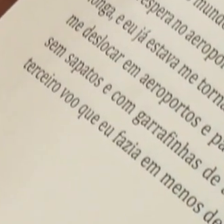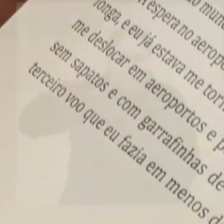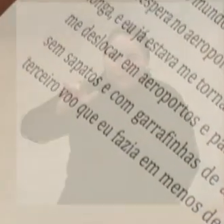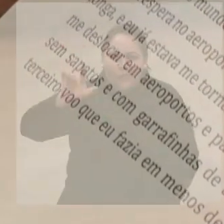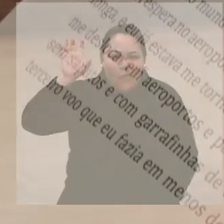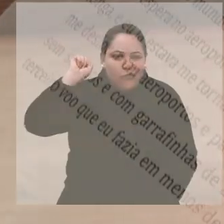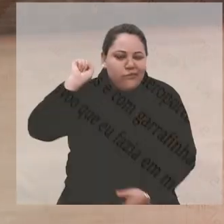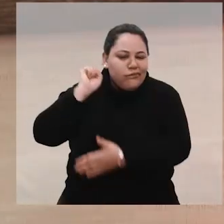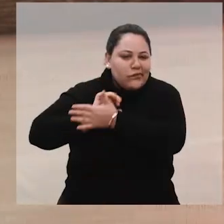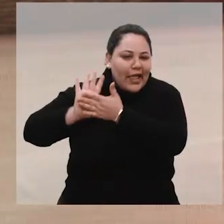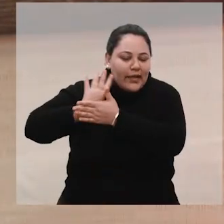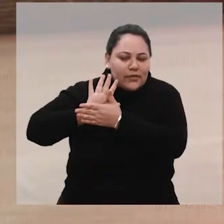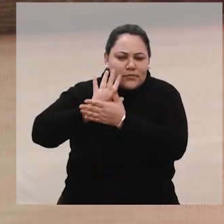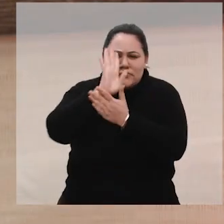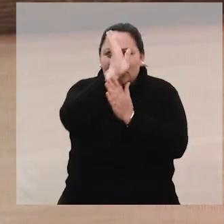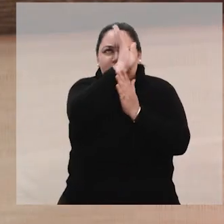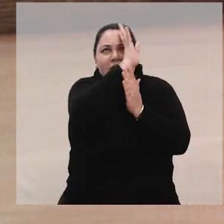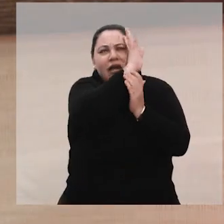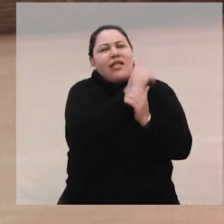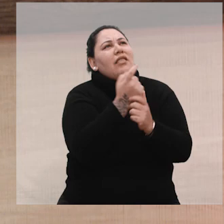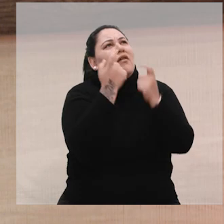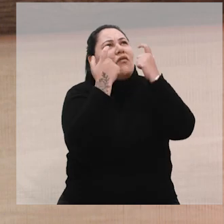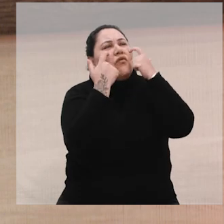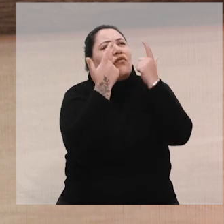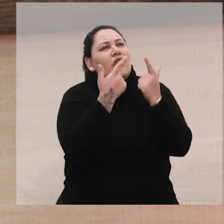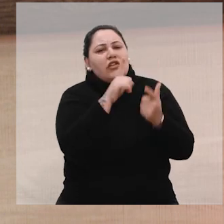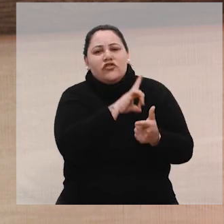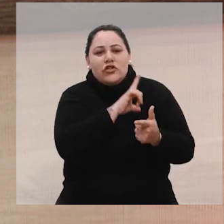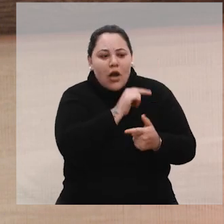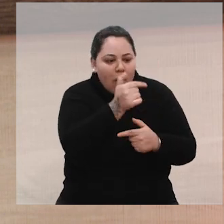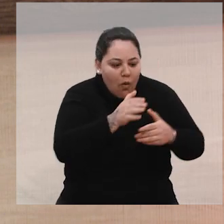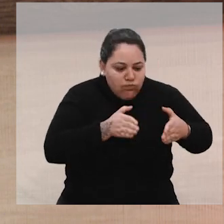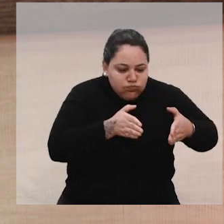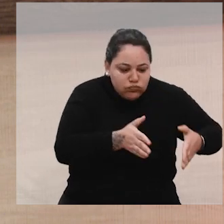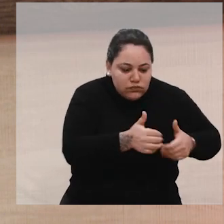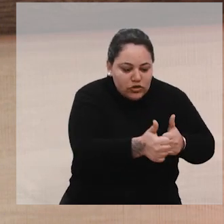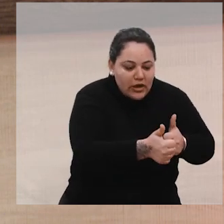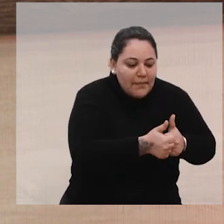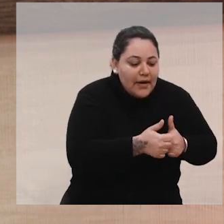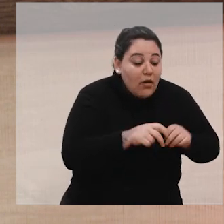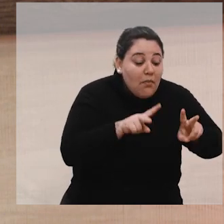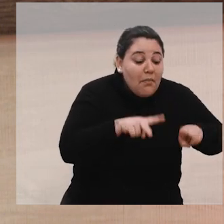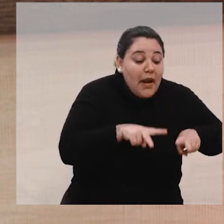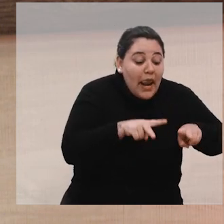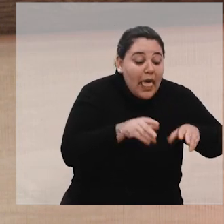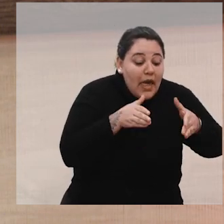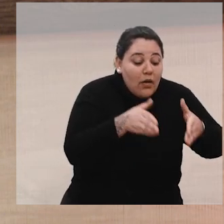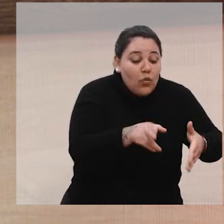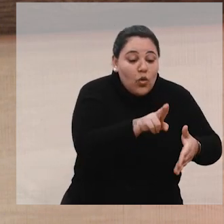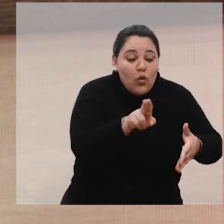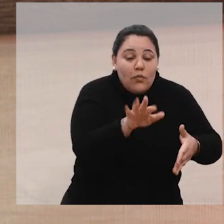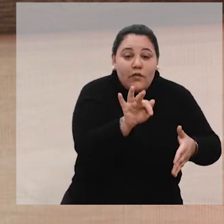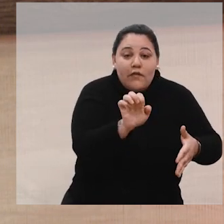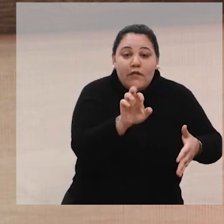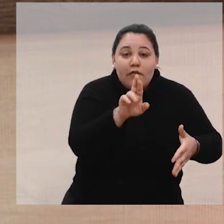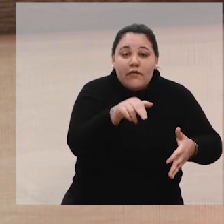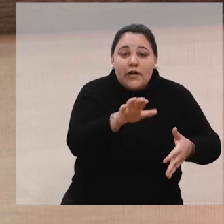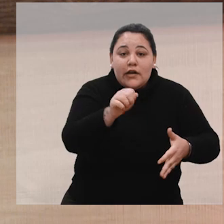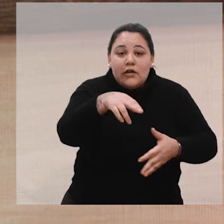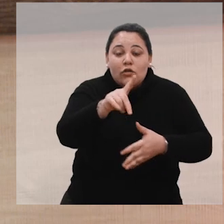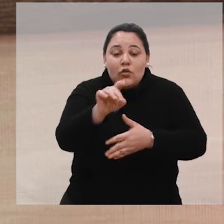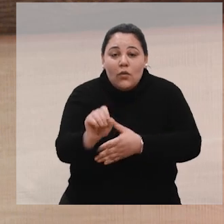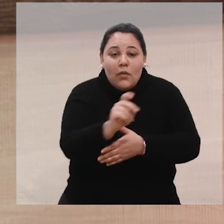eu não consegui mais ouvir. Distraída, vi que havia outro túmulo e me aproximei para ler o nome de Fernando